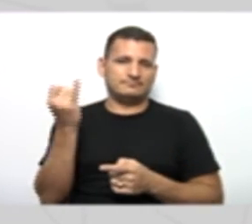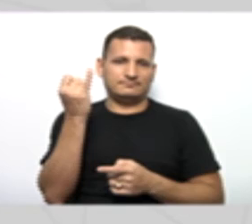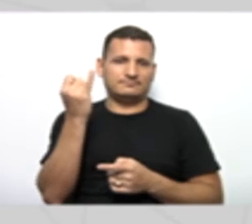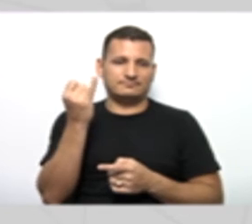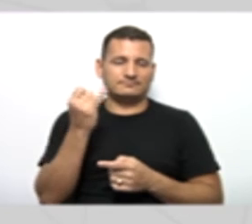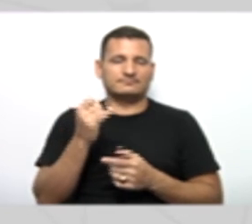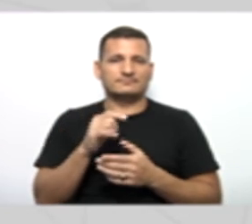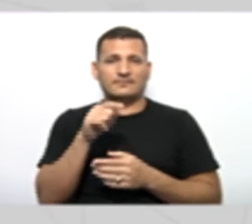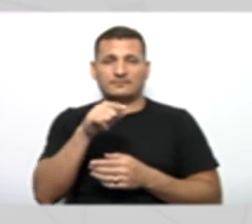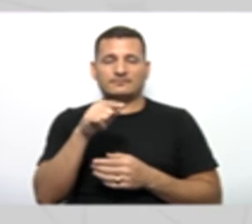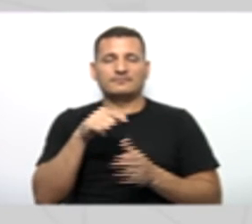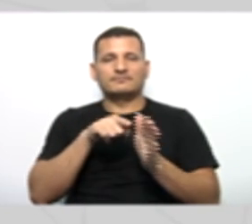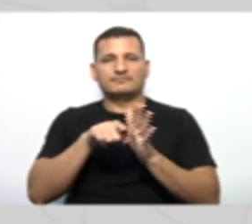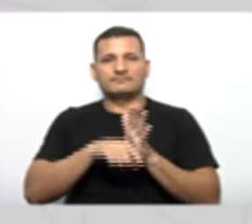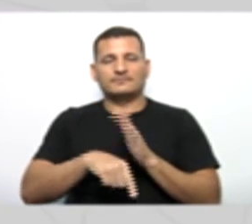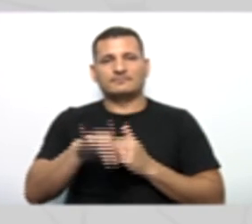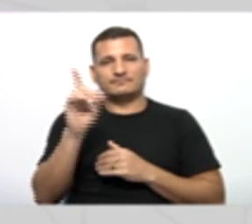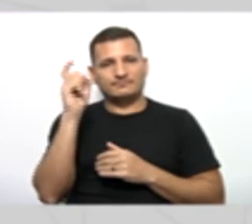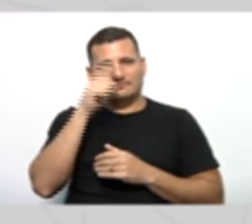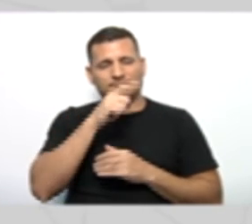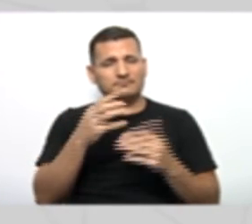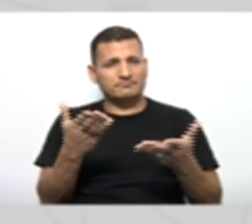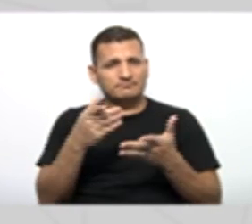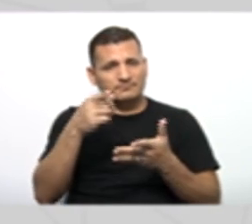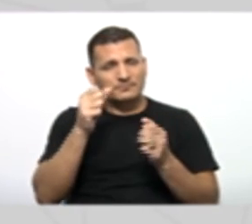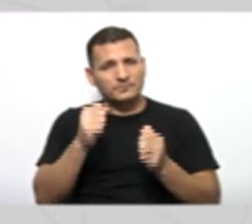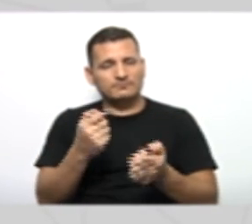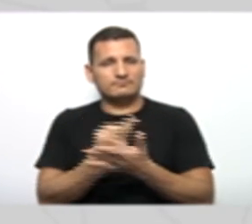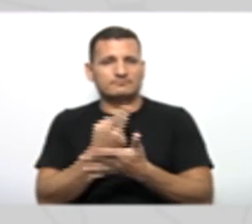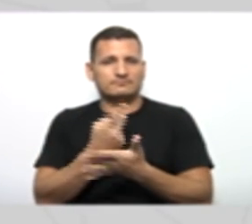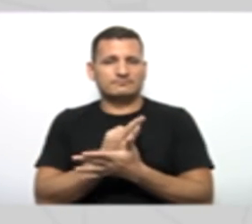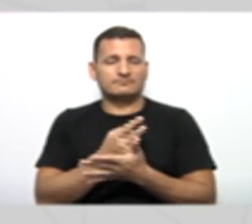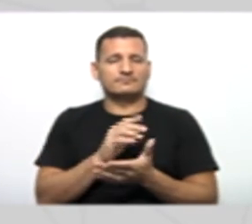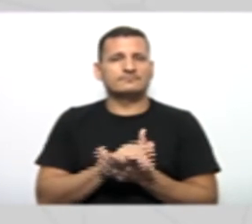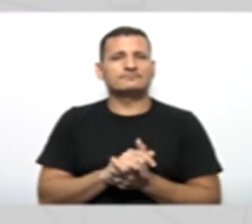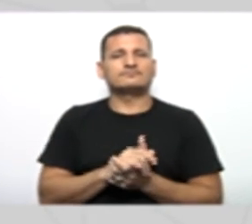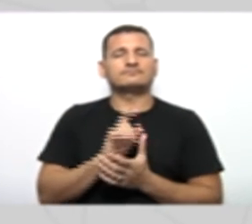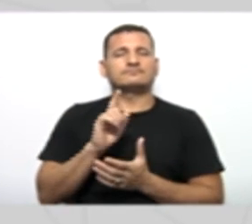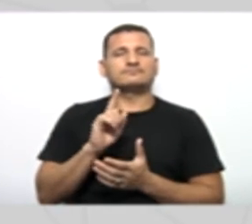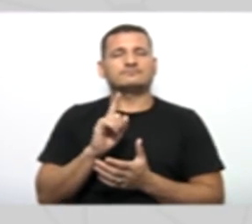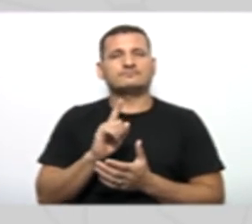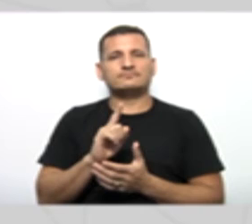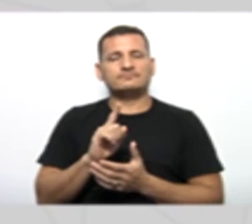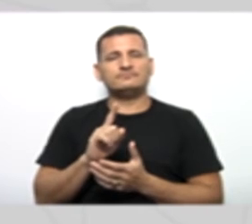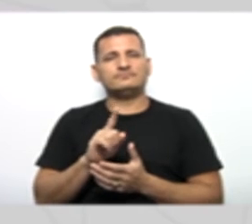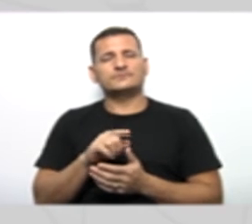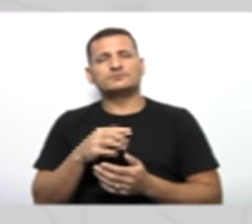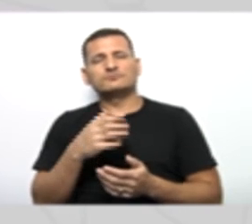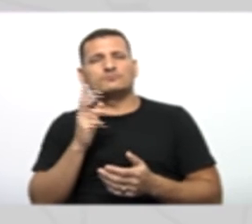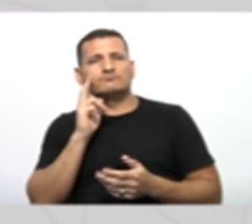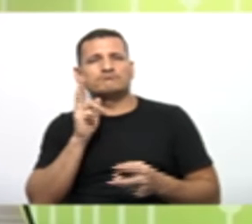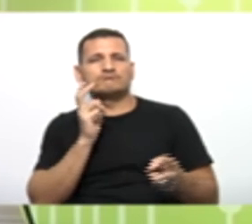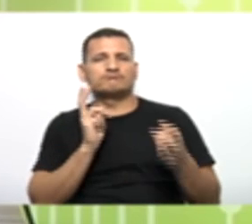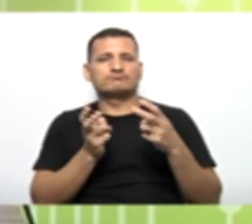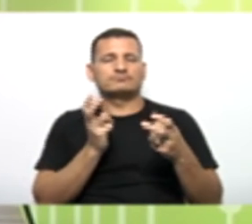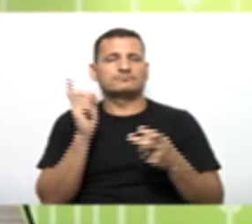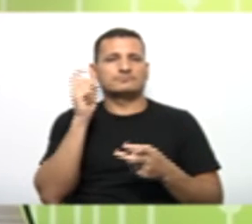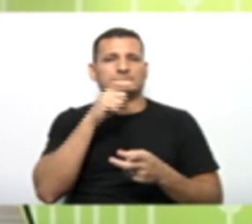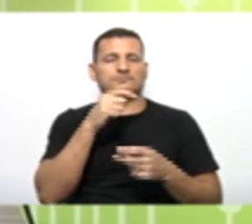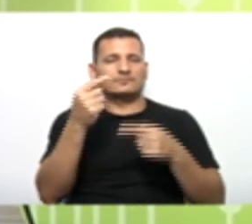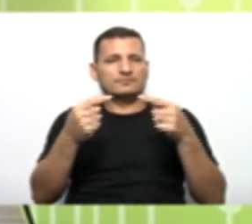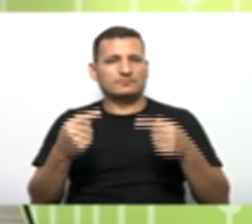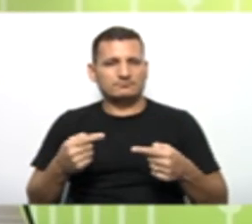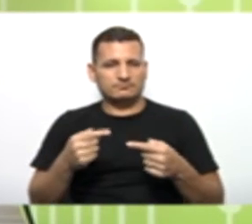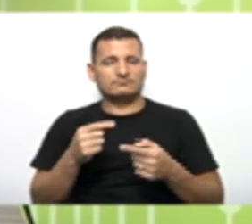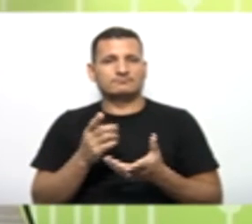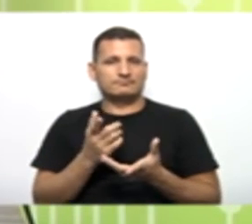mais difíceis agora, no momento que vocês possam errar, para justamente vocês irem sentindo a dificuldade das questões que vocês podem